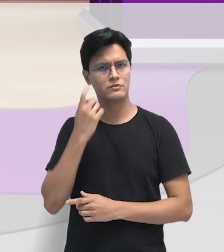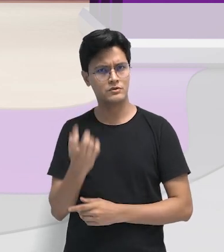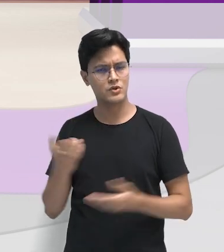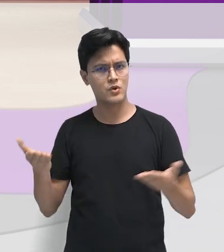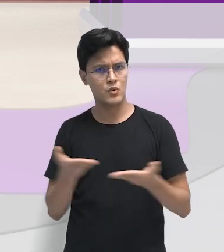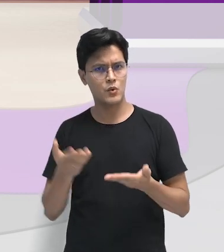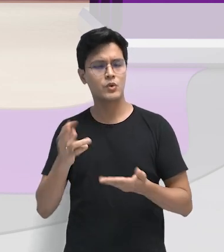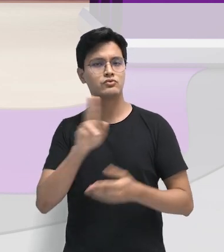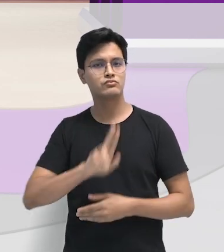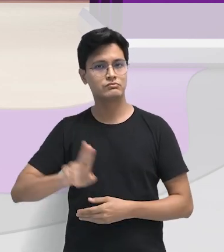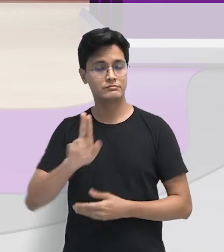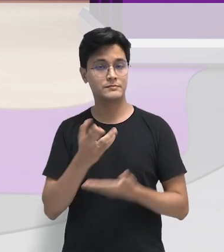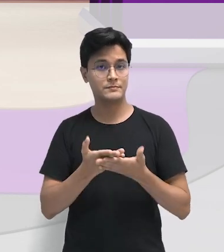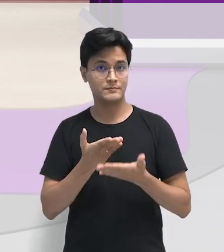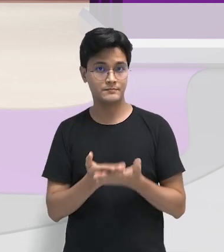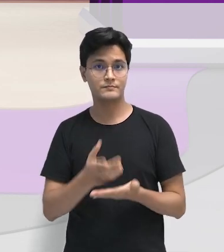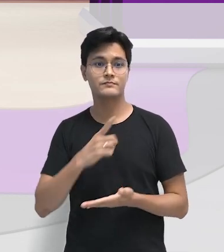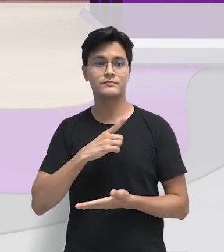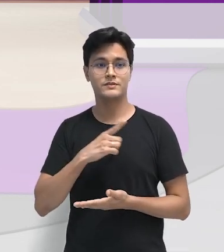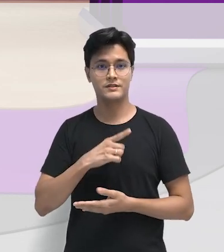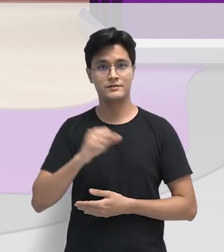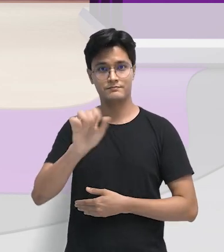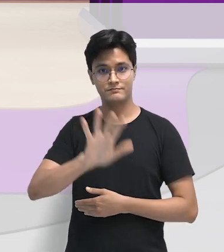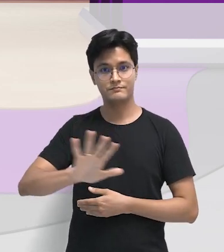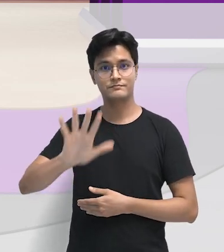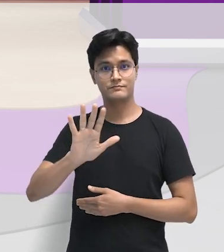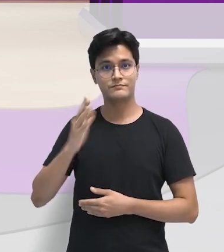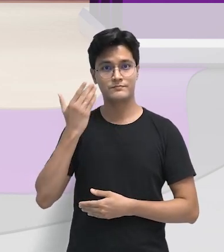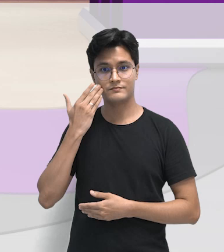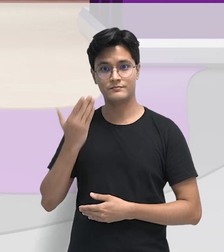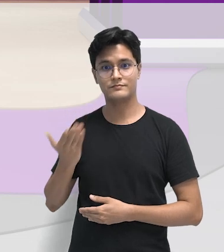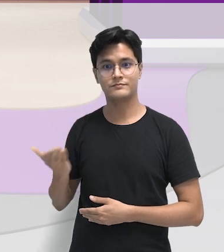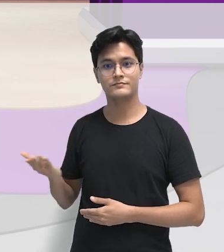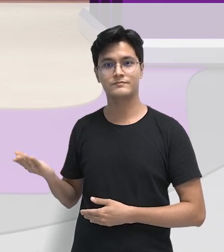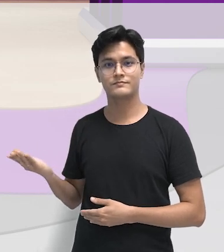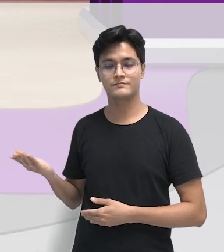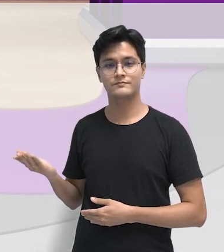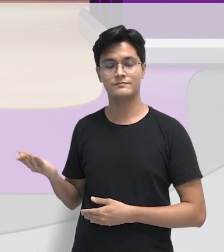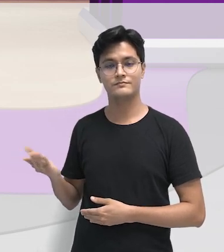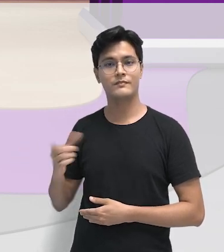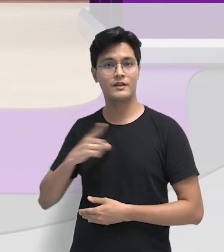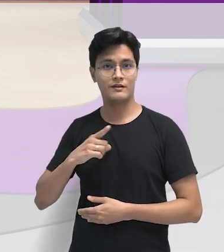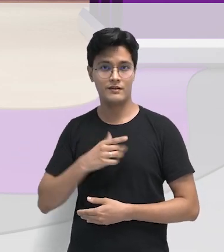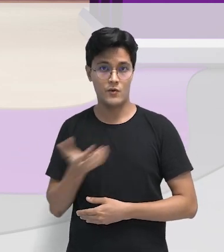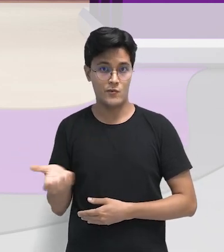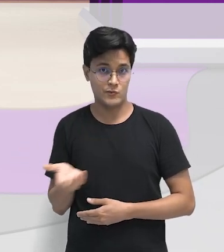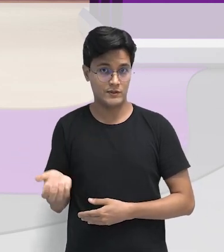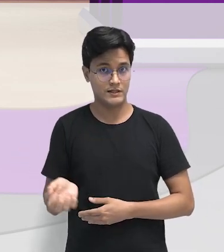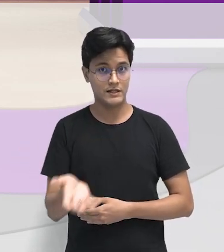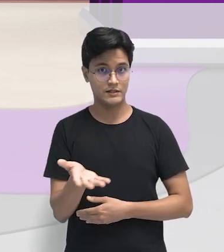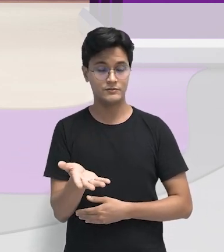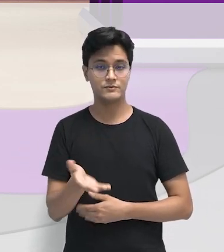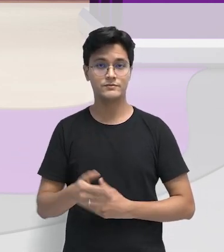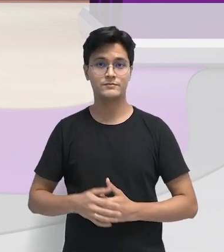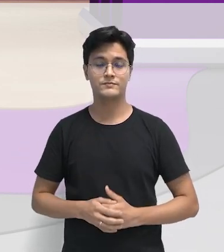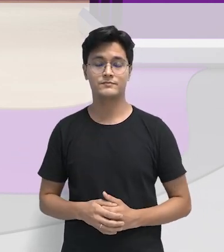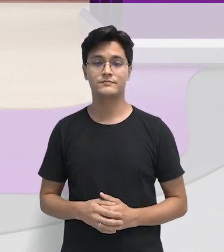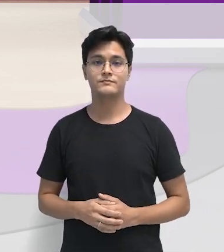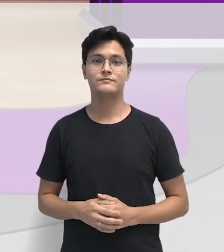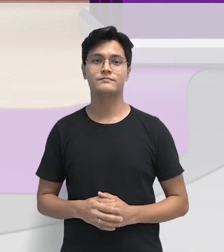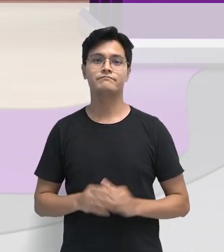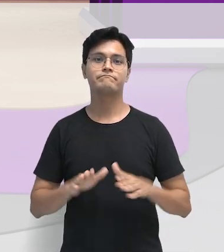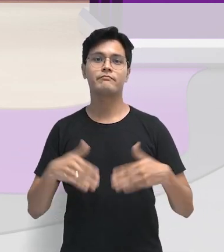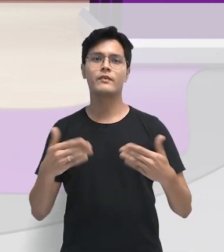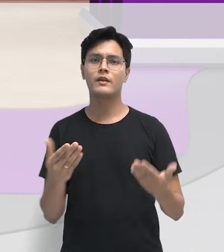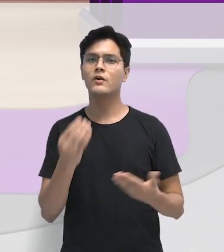aula. Então, nós temos aqui, observem ao meu lado, nós vamos colocar aqui um dado, por exemplo. Então,